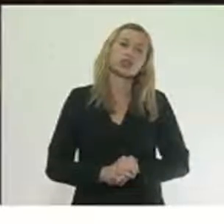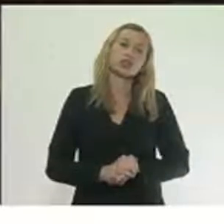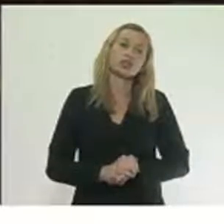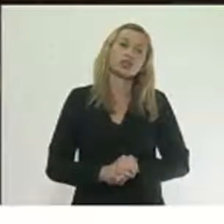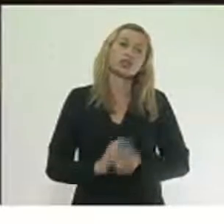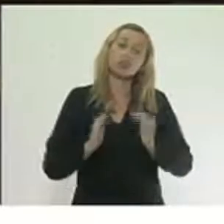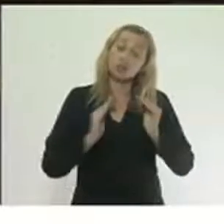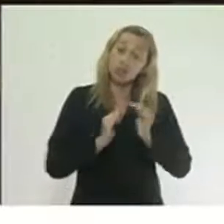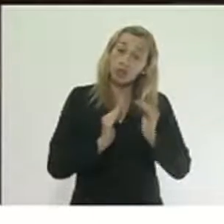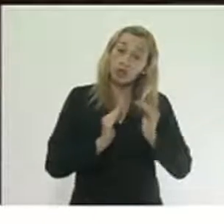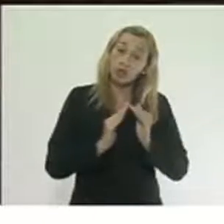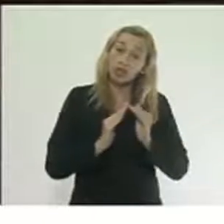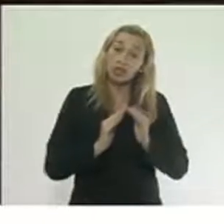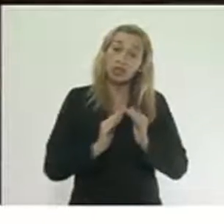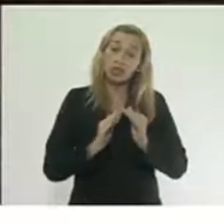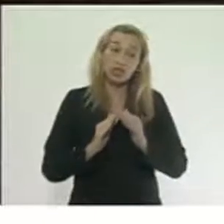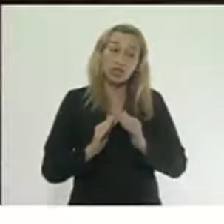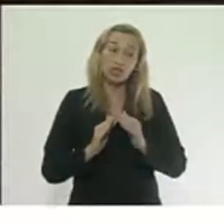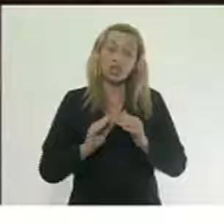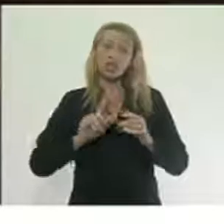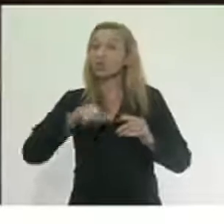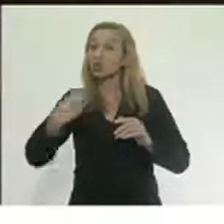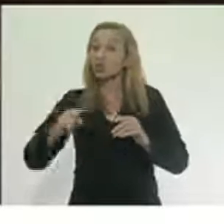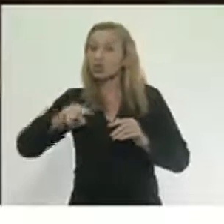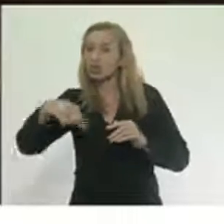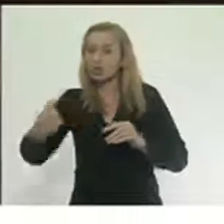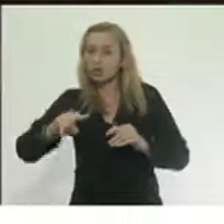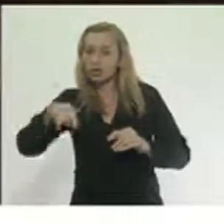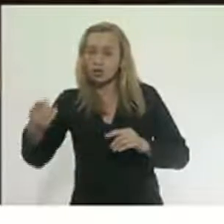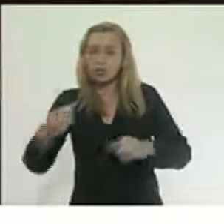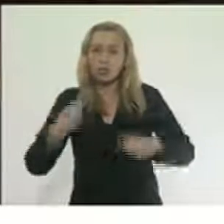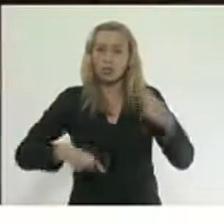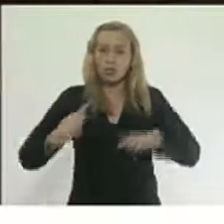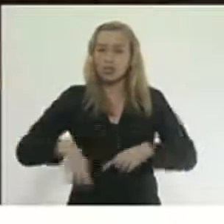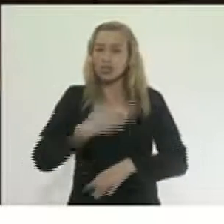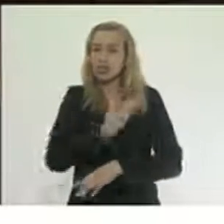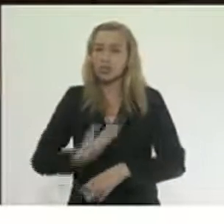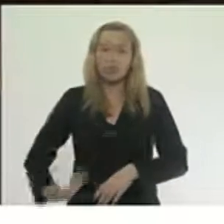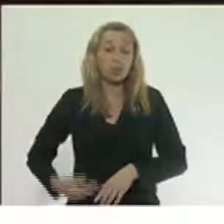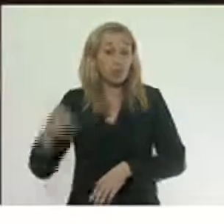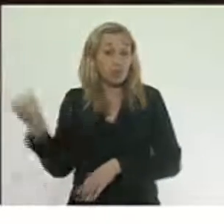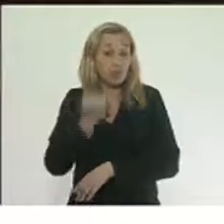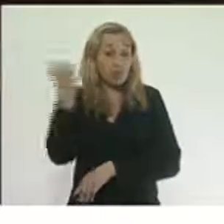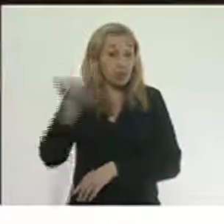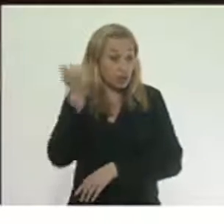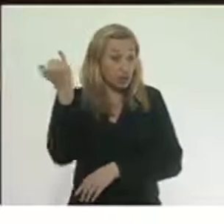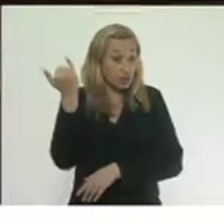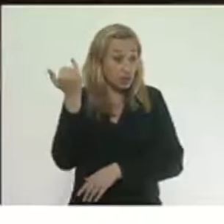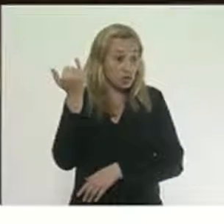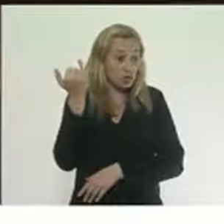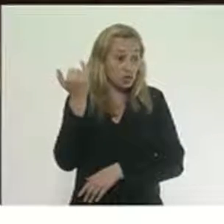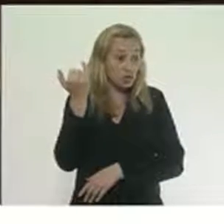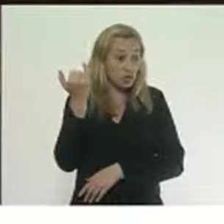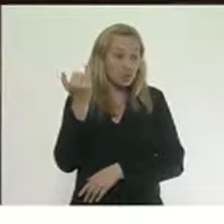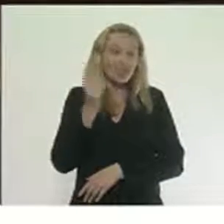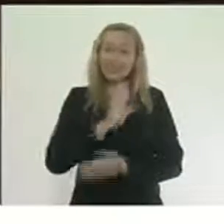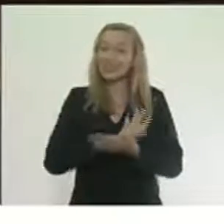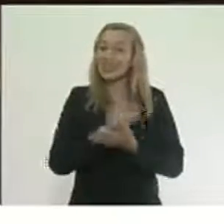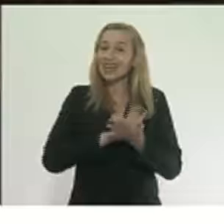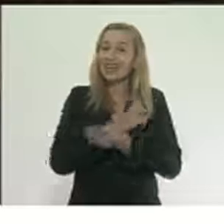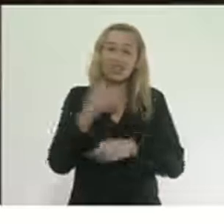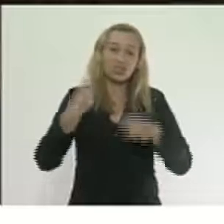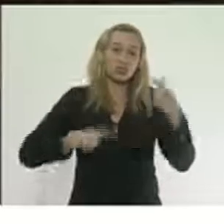de moradia, ou seja, e além de outras políticas públicas tão importantes quanto, não são